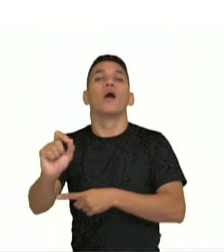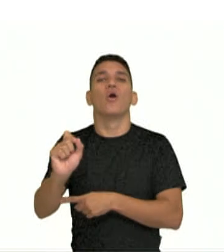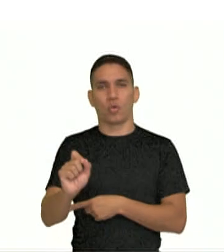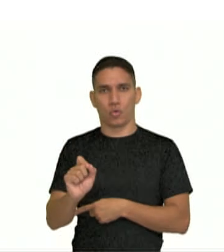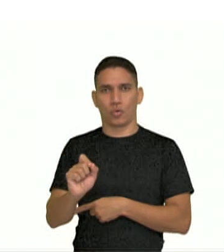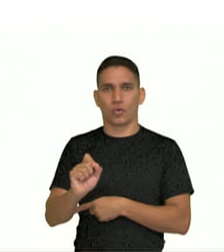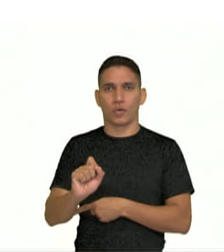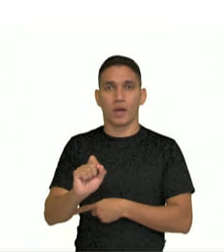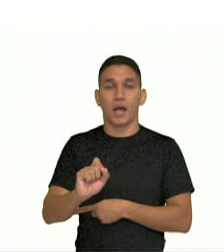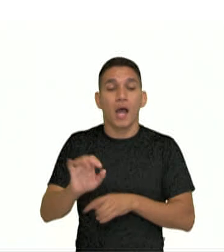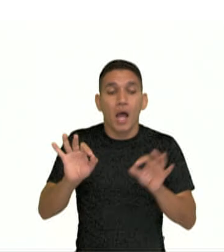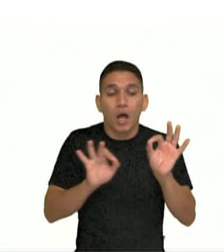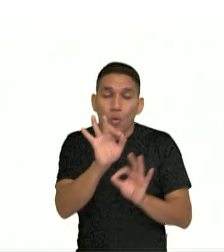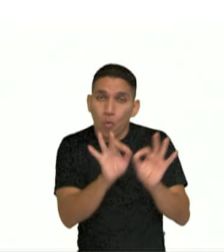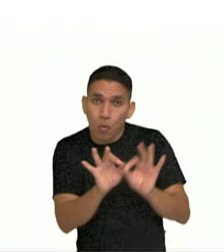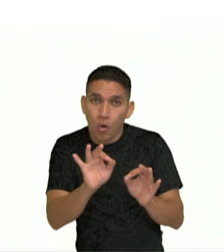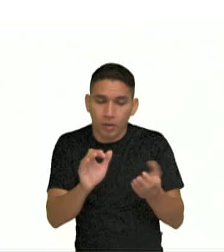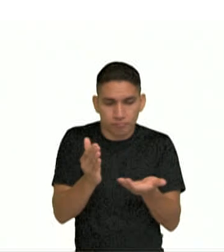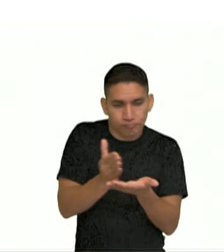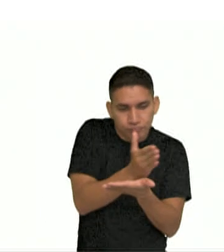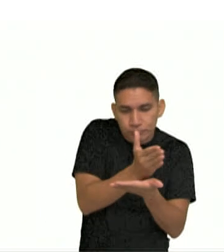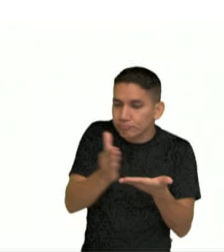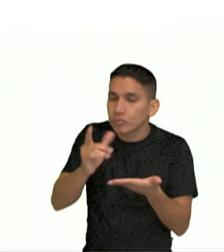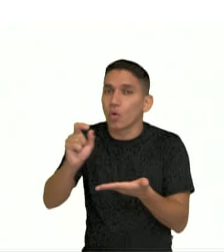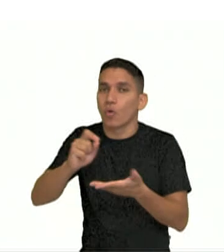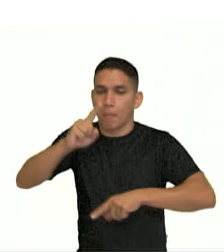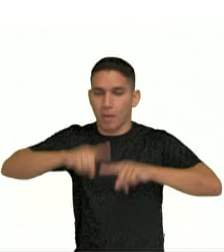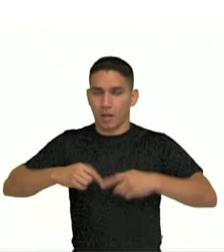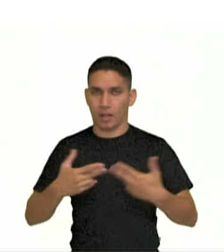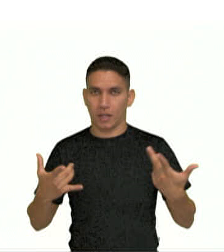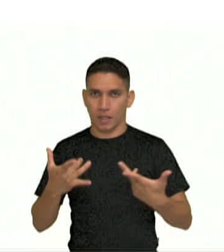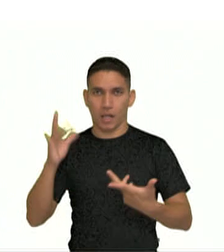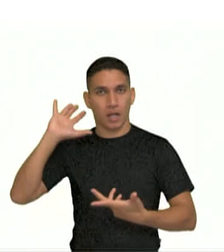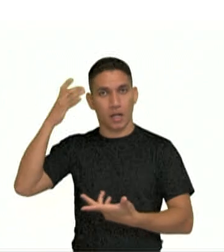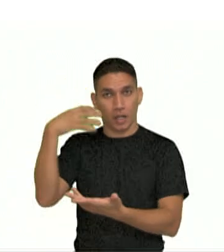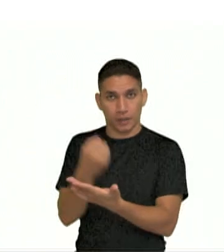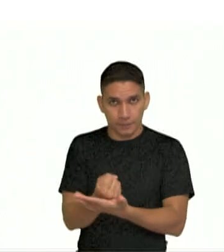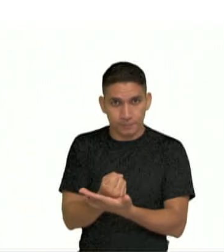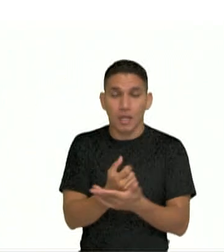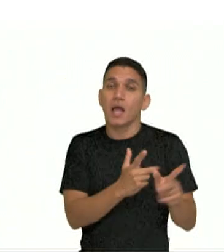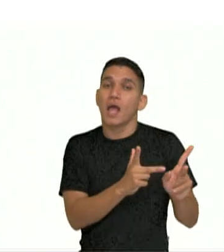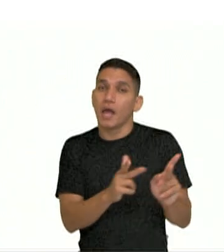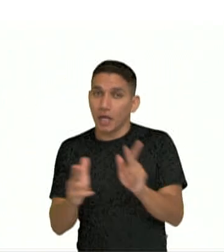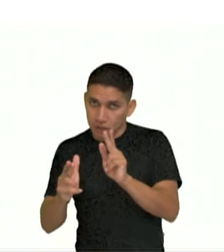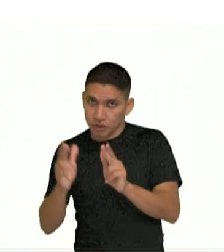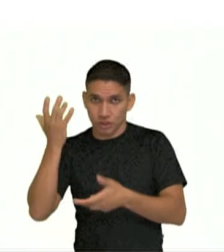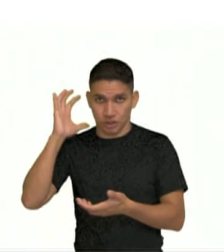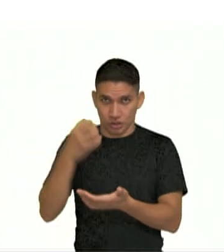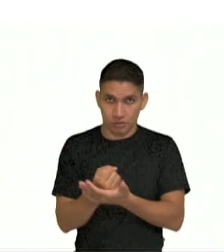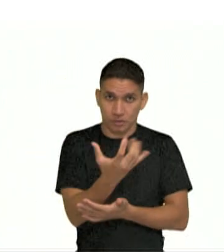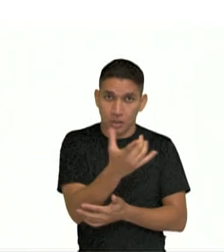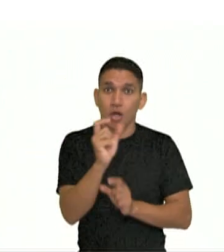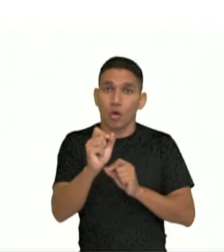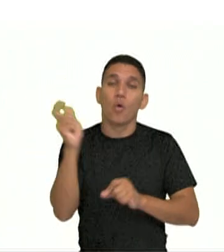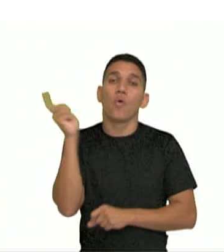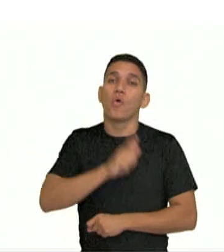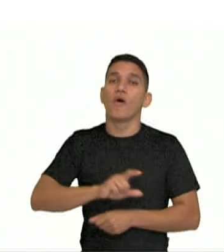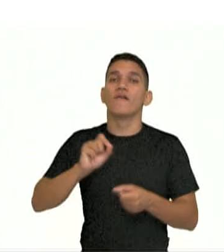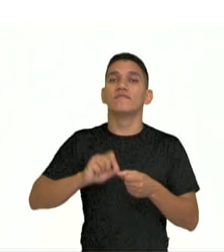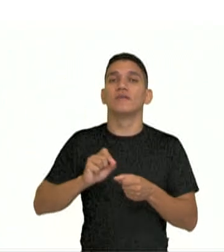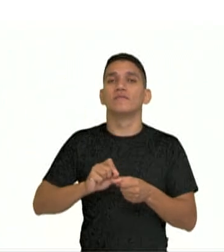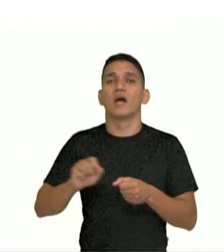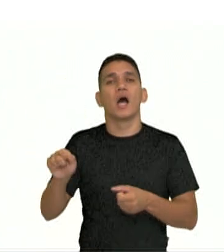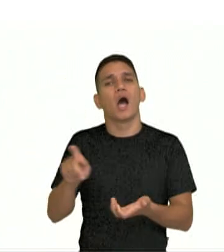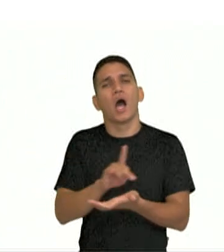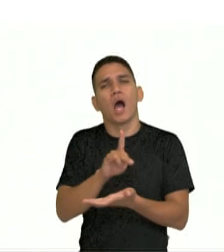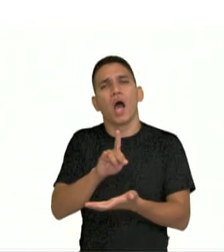o equipamento para a gravação. Para gravar e editar o podcast, você pode recorrer a